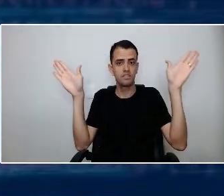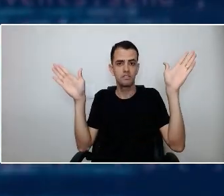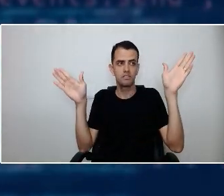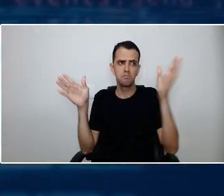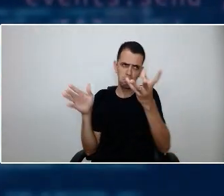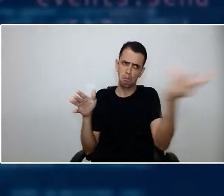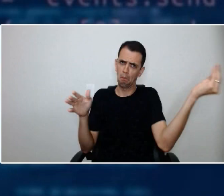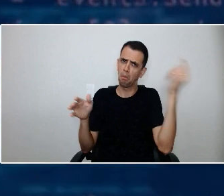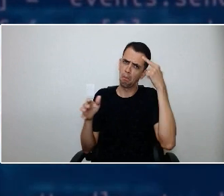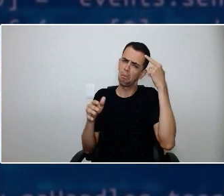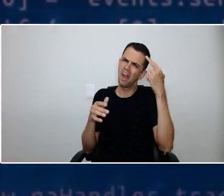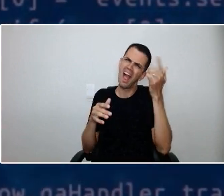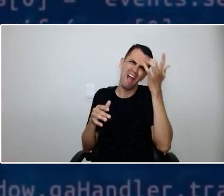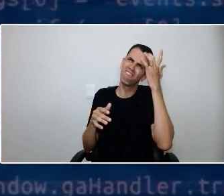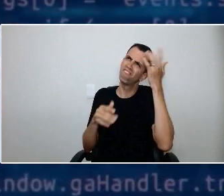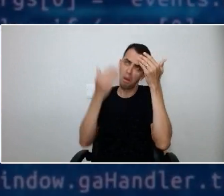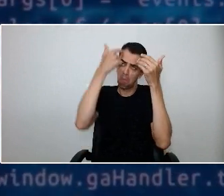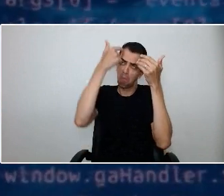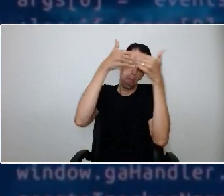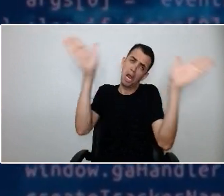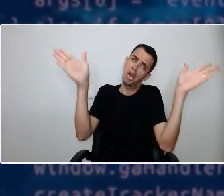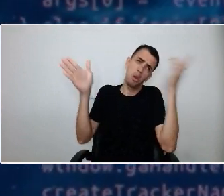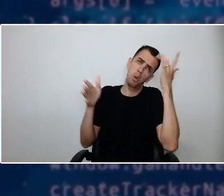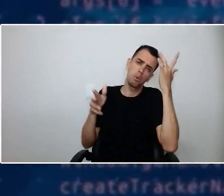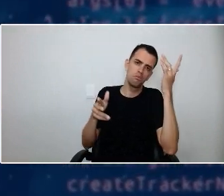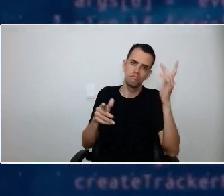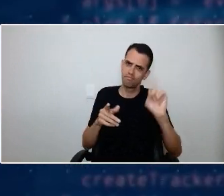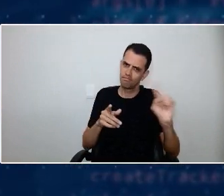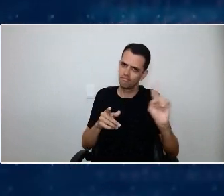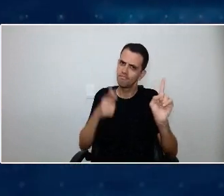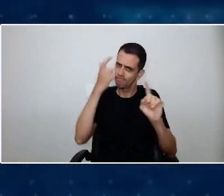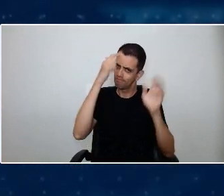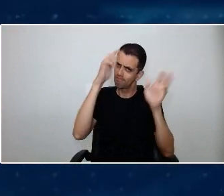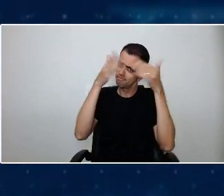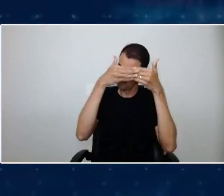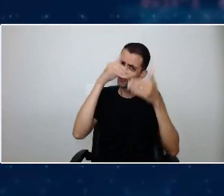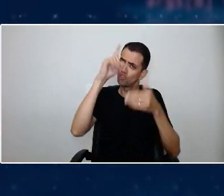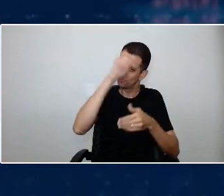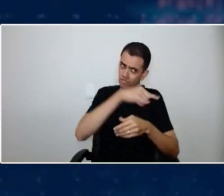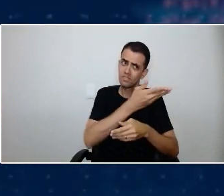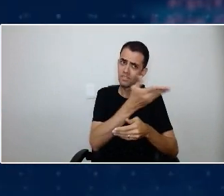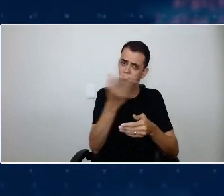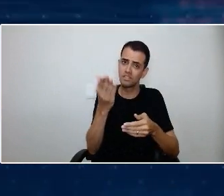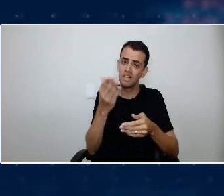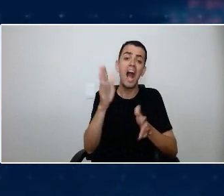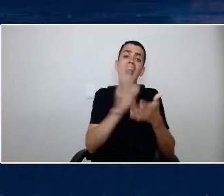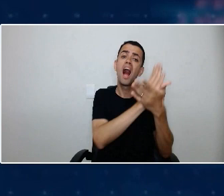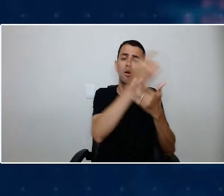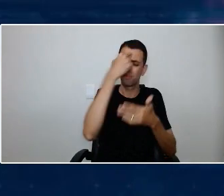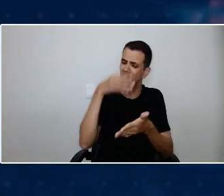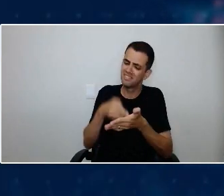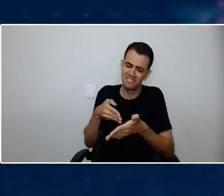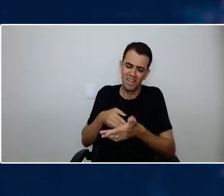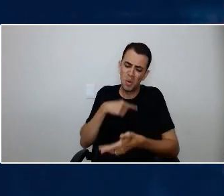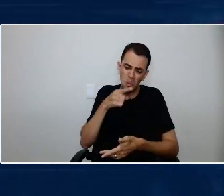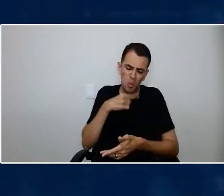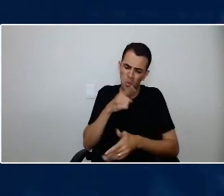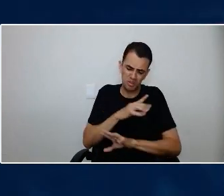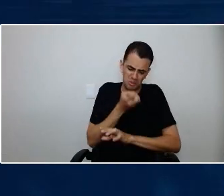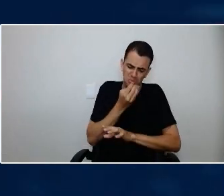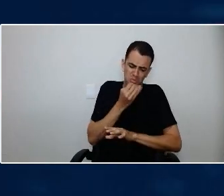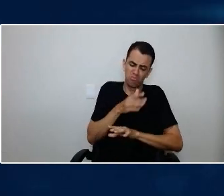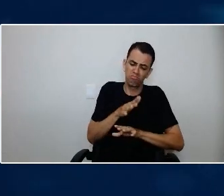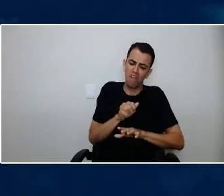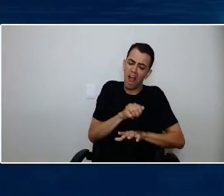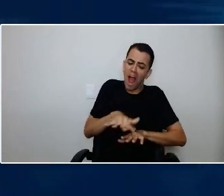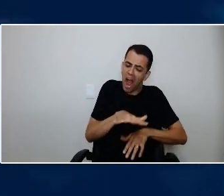difícil Às vezes as pessoas acabam botando algumas limitações nelas e achando que não poem que não devem aprender mais do que é o